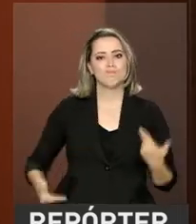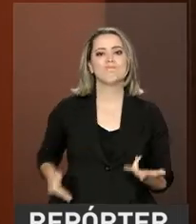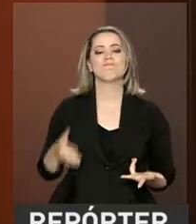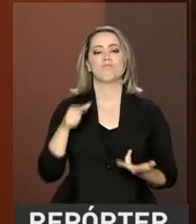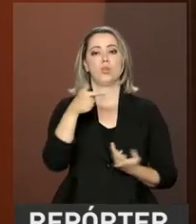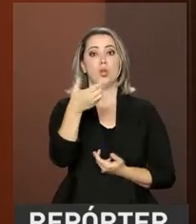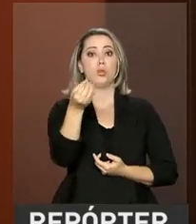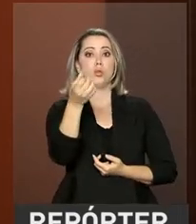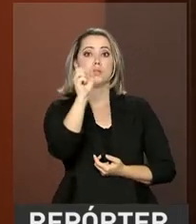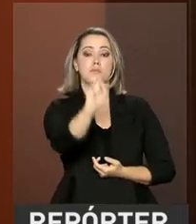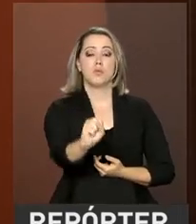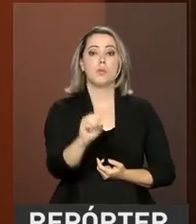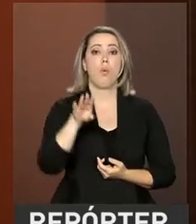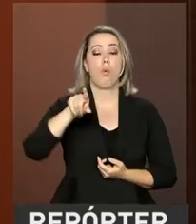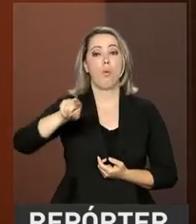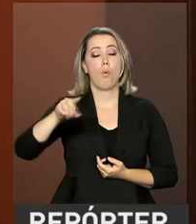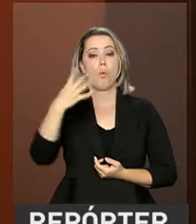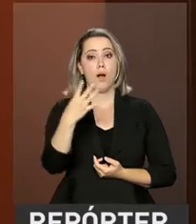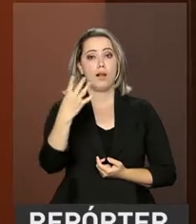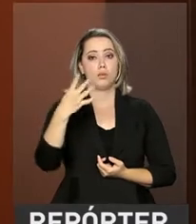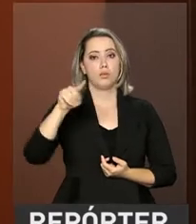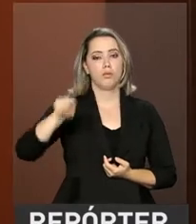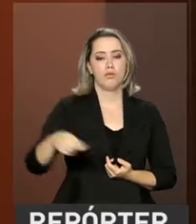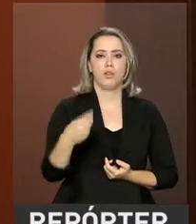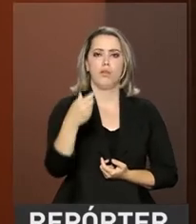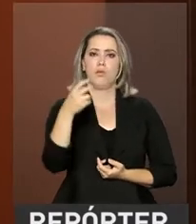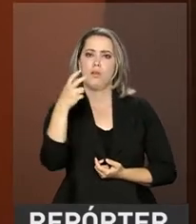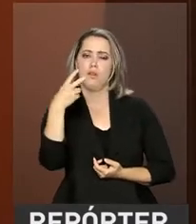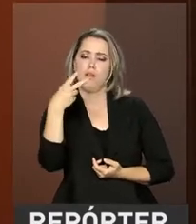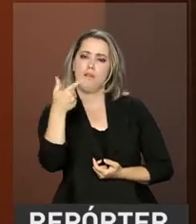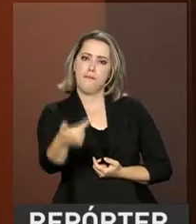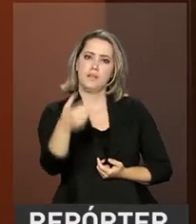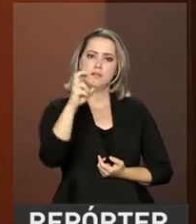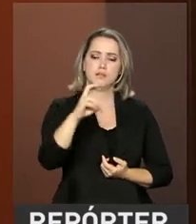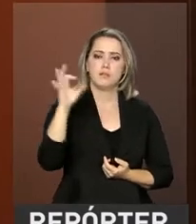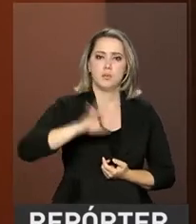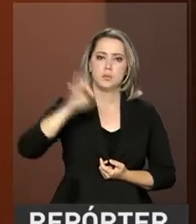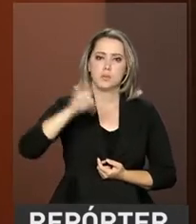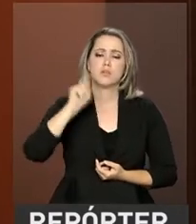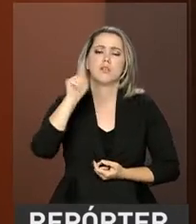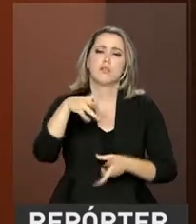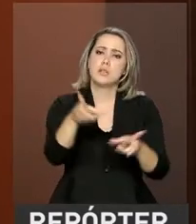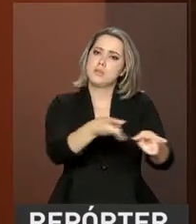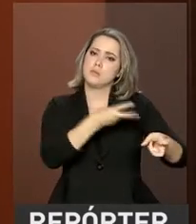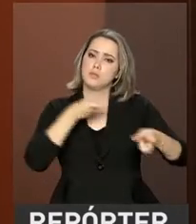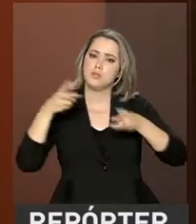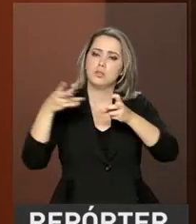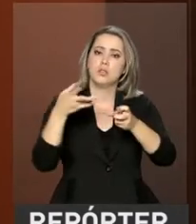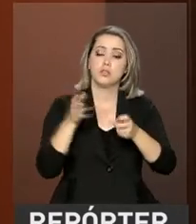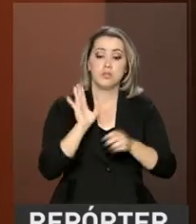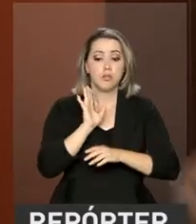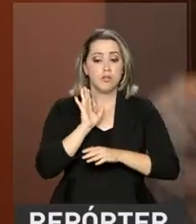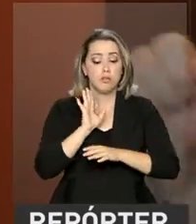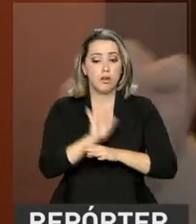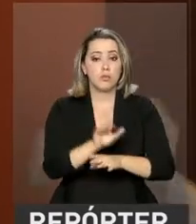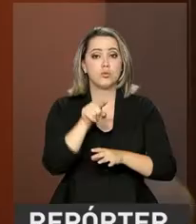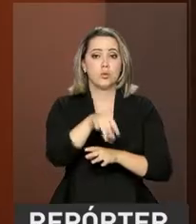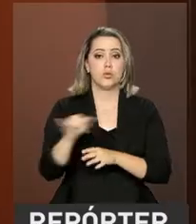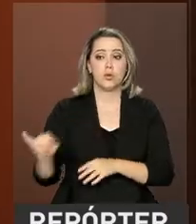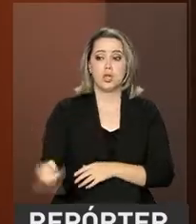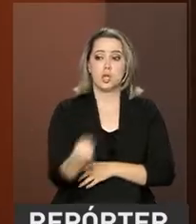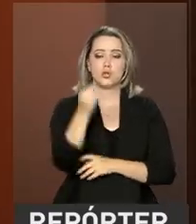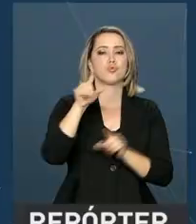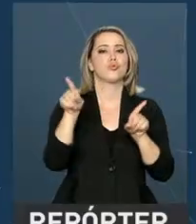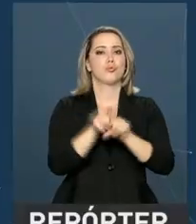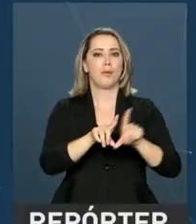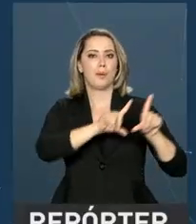4,25 por cento abaixo da meta ou seja as expectativas inflacionárias estão curadas e a taxa de juros